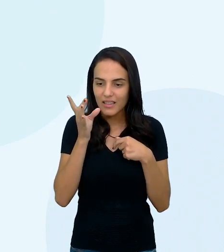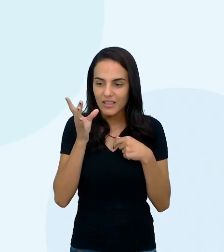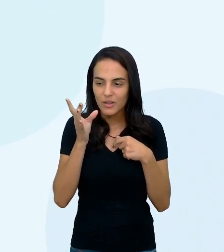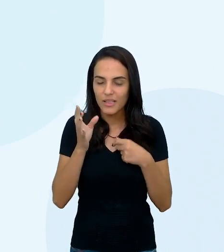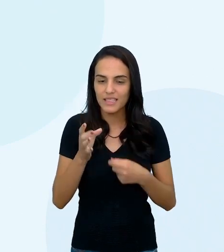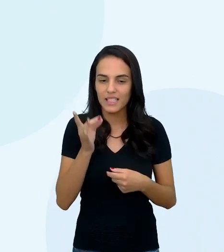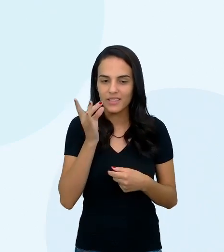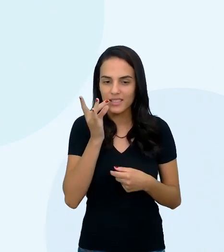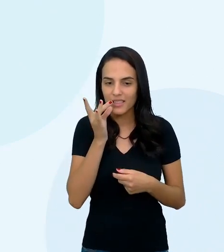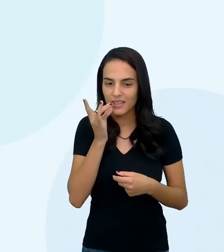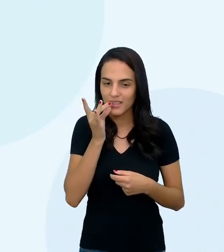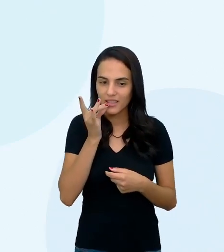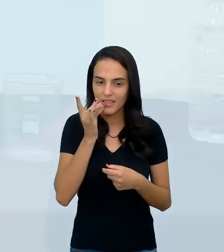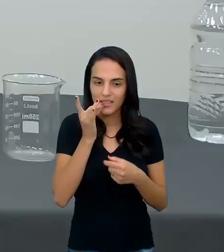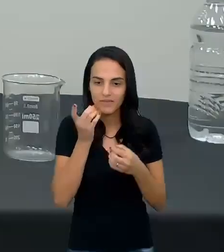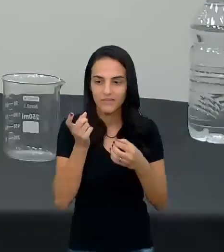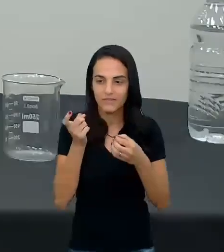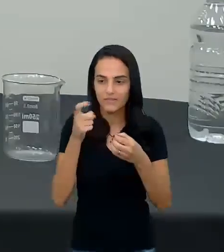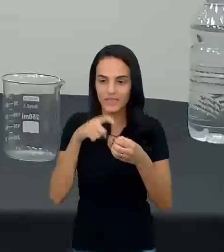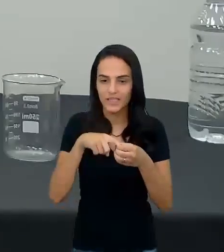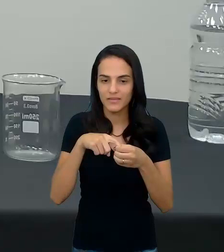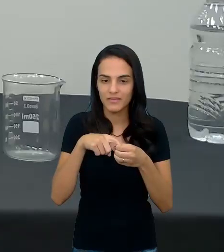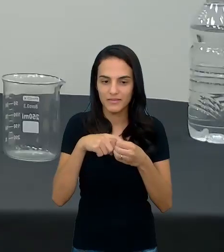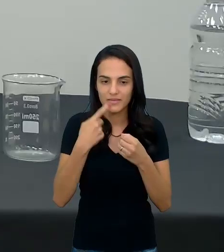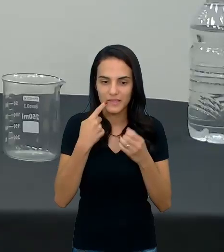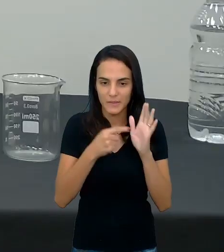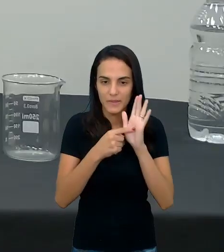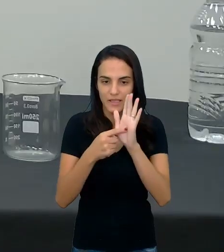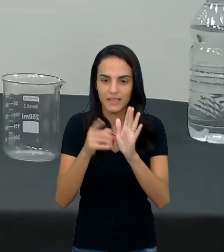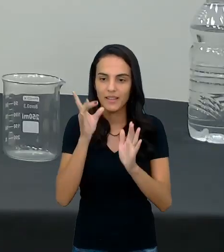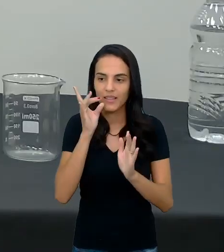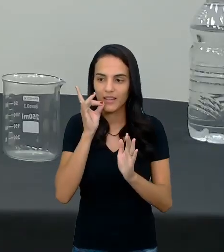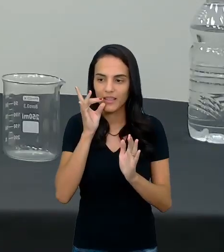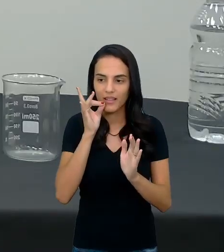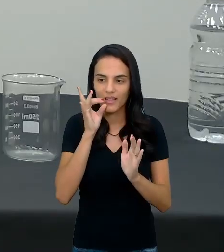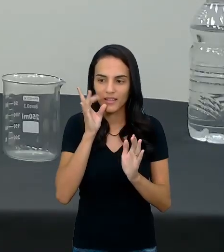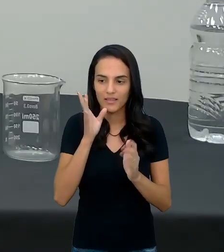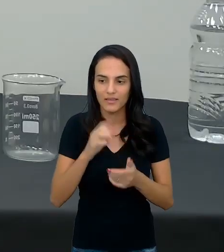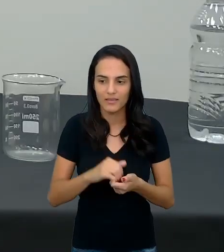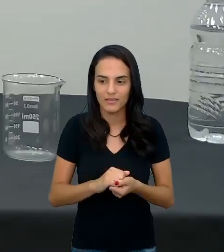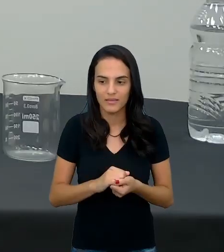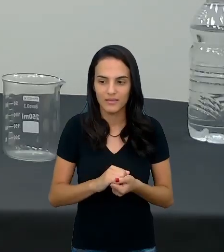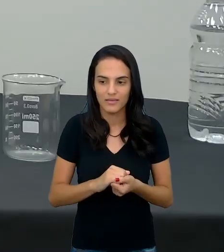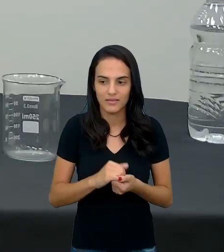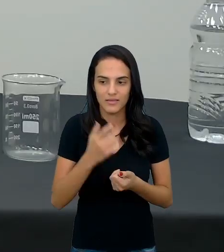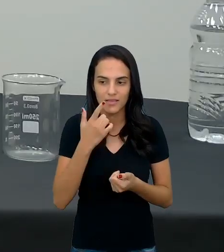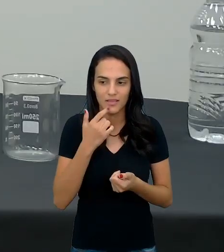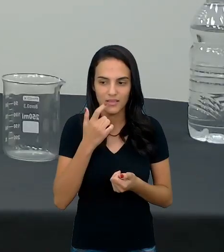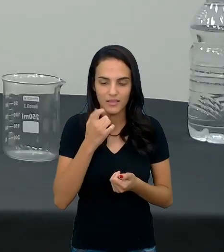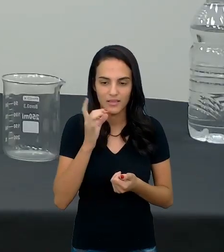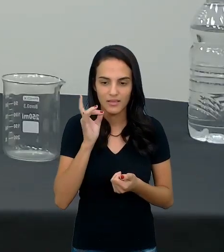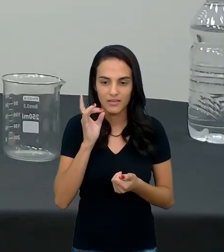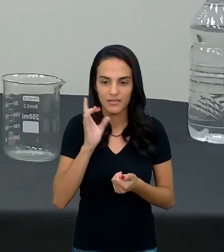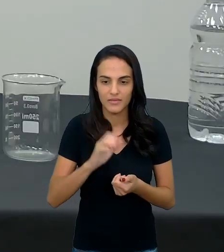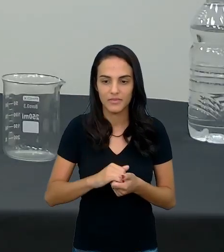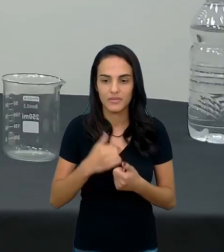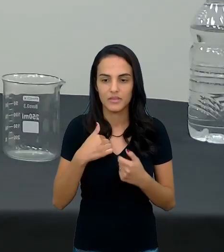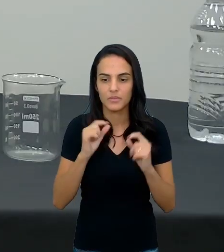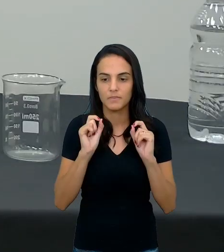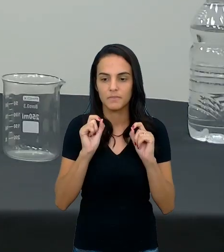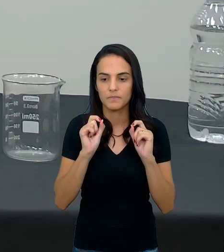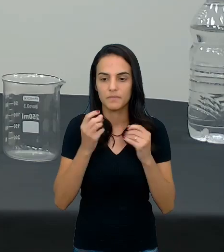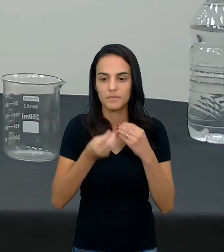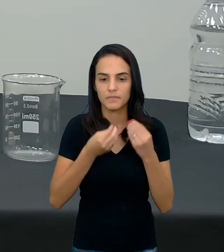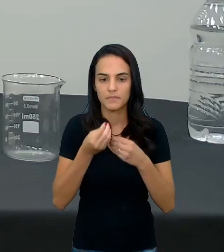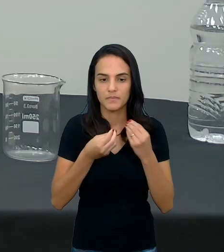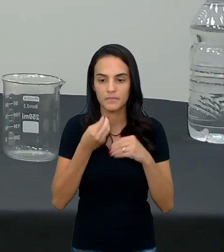para mim, olha, no torso a gente consegue mostrar as glândulas salivares. As glândulas salivares estão posicionadas justamente aqui, olha,